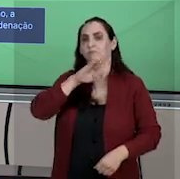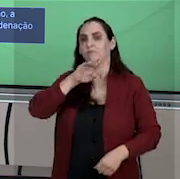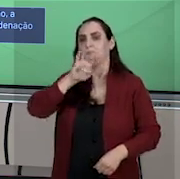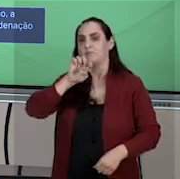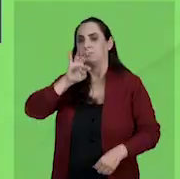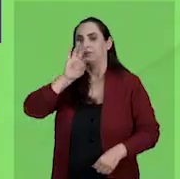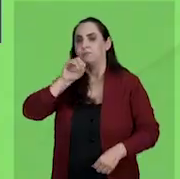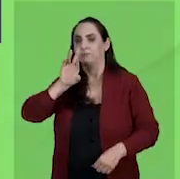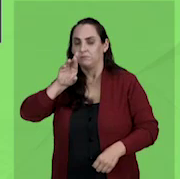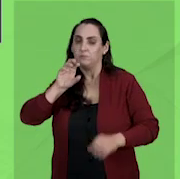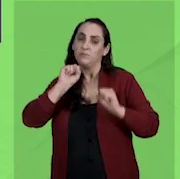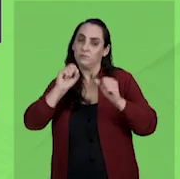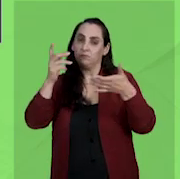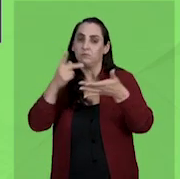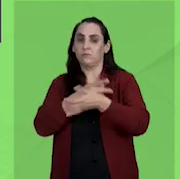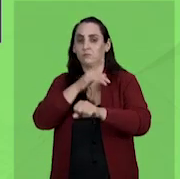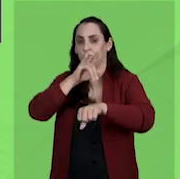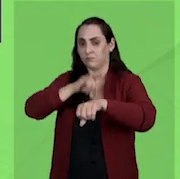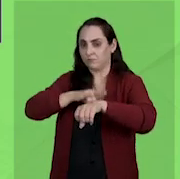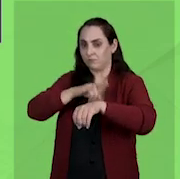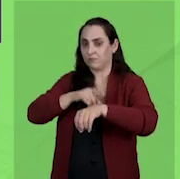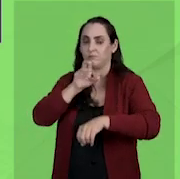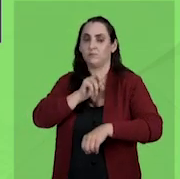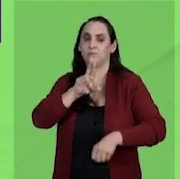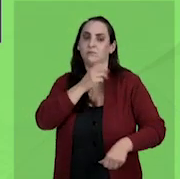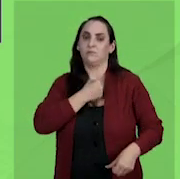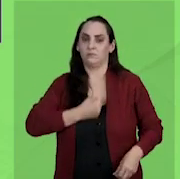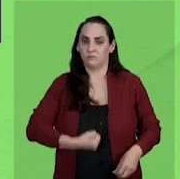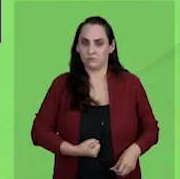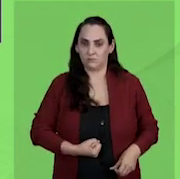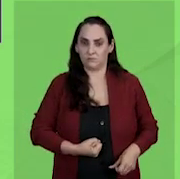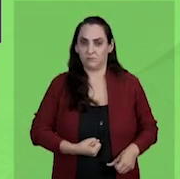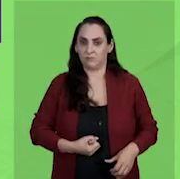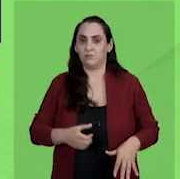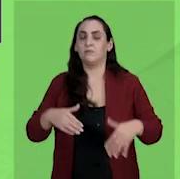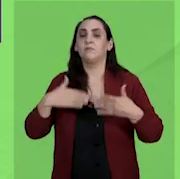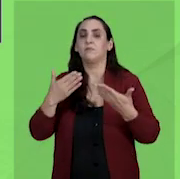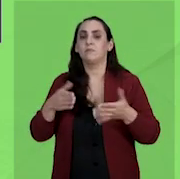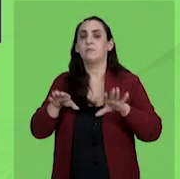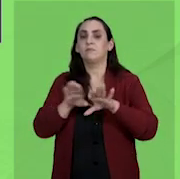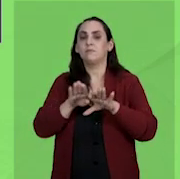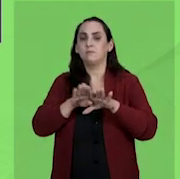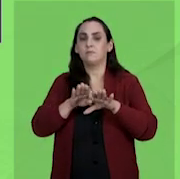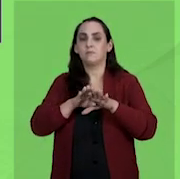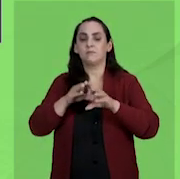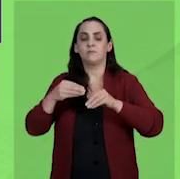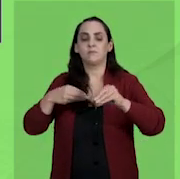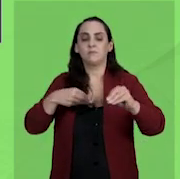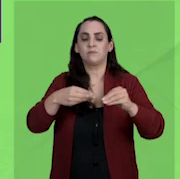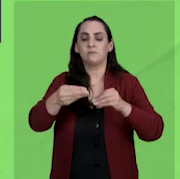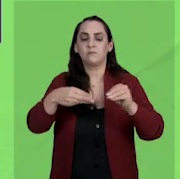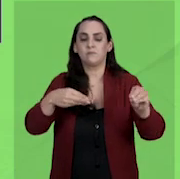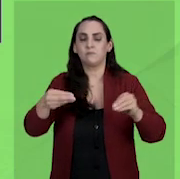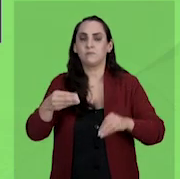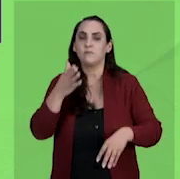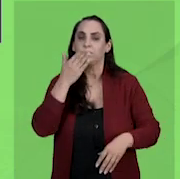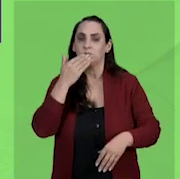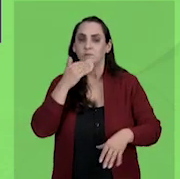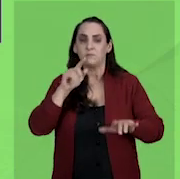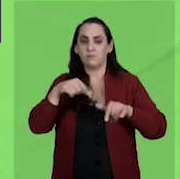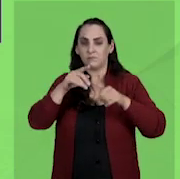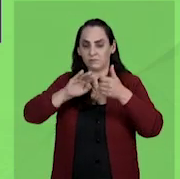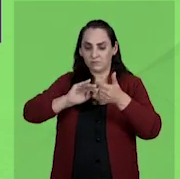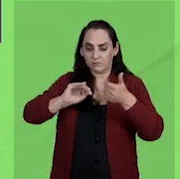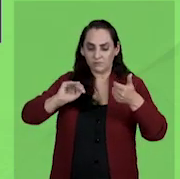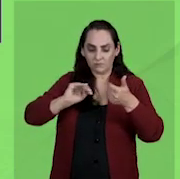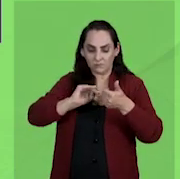nas fezes. Bom, então a gente ingere esses alimentos, eles vão ser distribuídos, após ocorrer a quebra desses